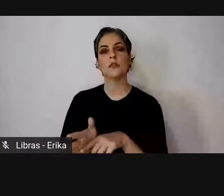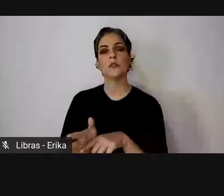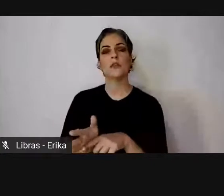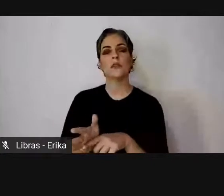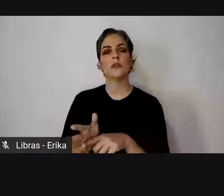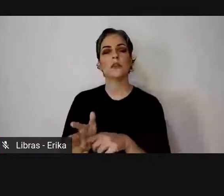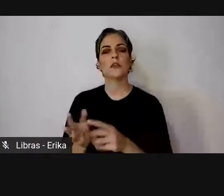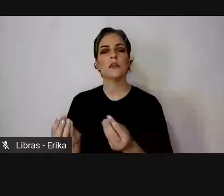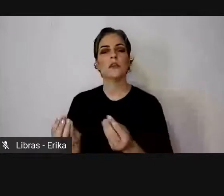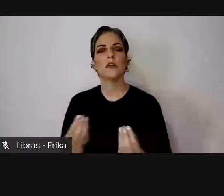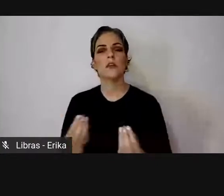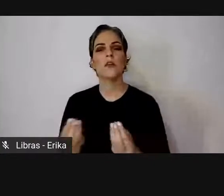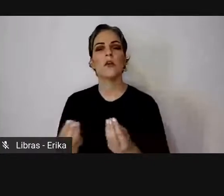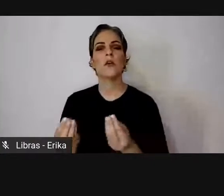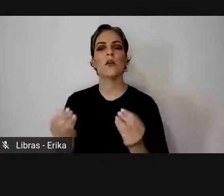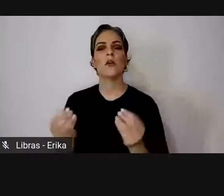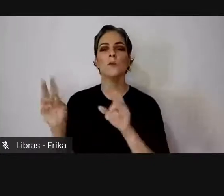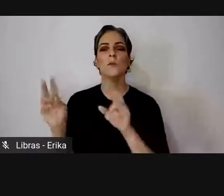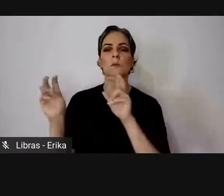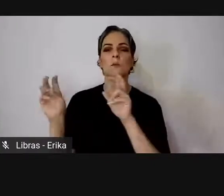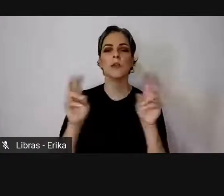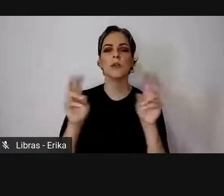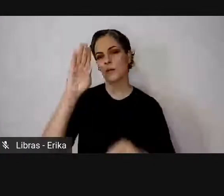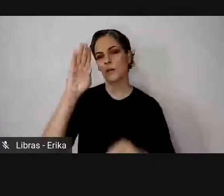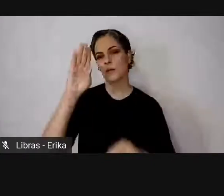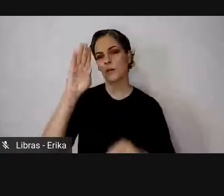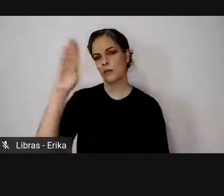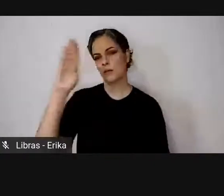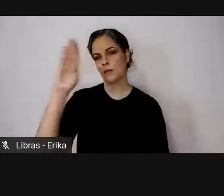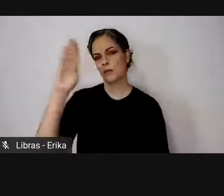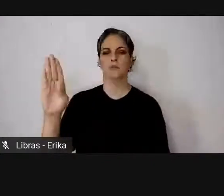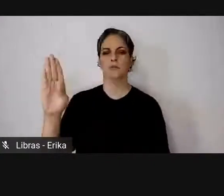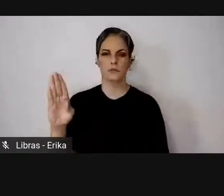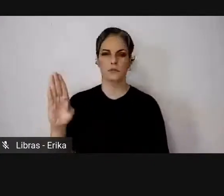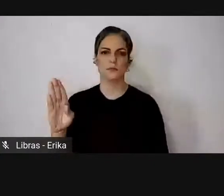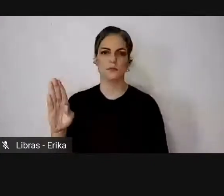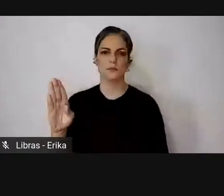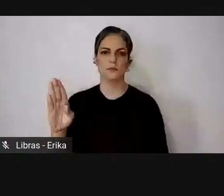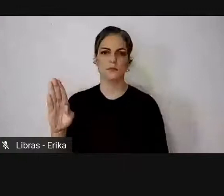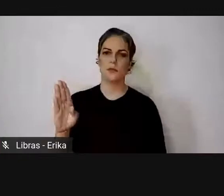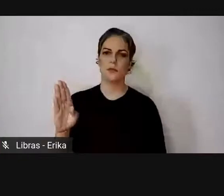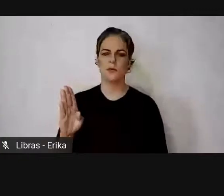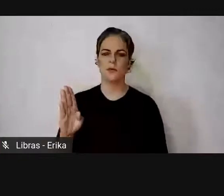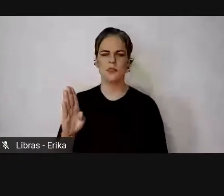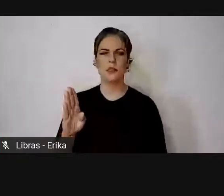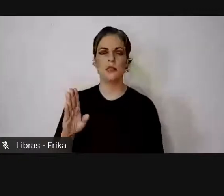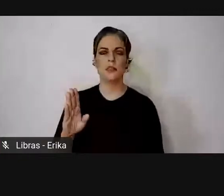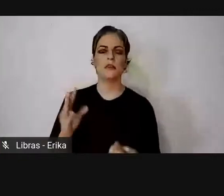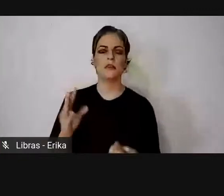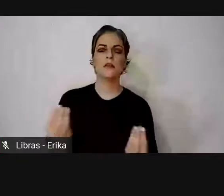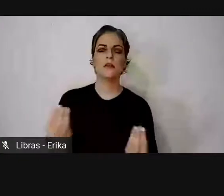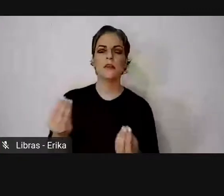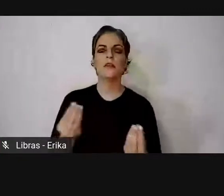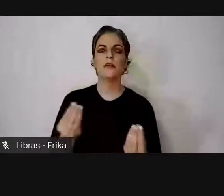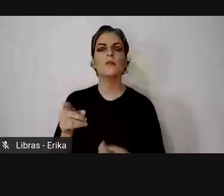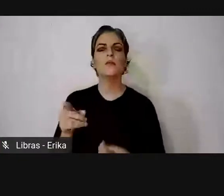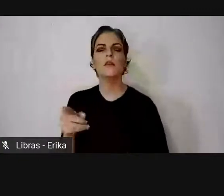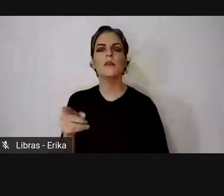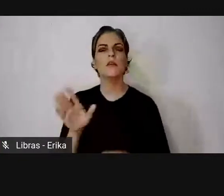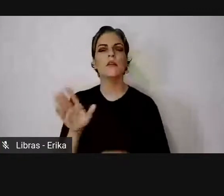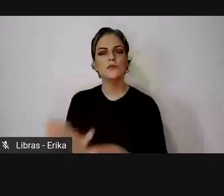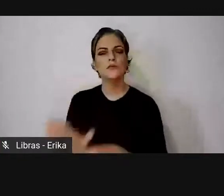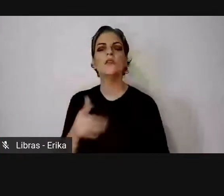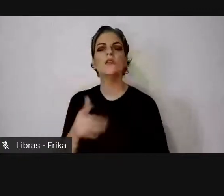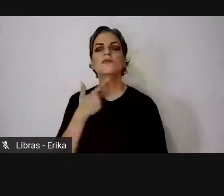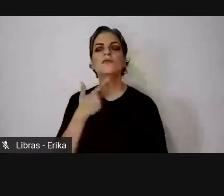eles estavam desejosos de fazer um artigo, e pude cooperar, então, com a Secretaria da Mulher também,